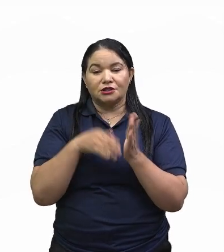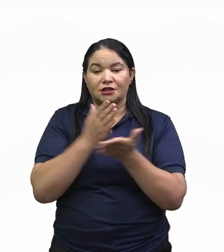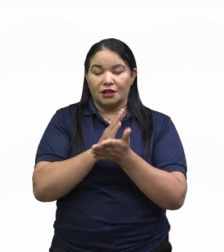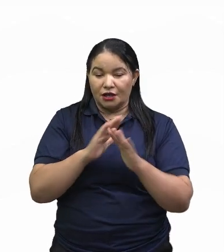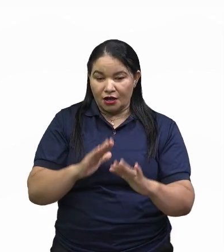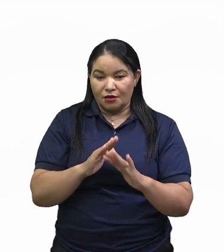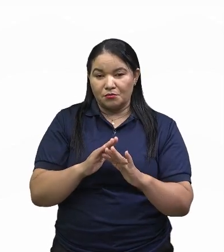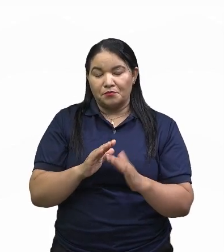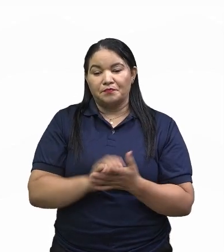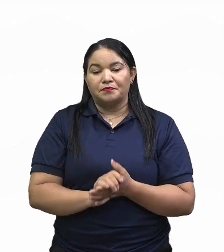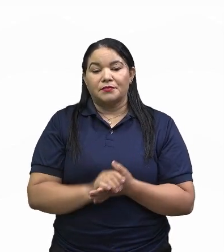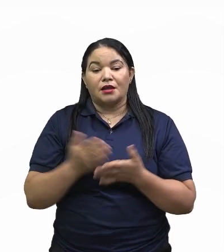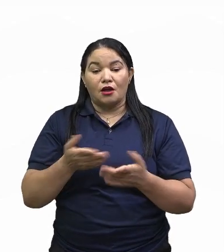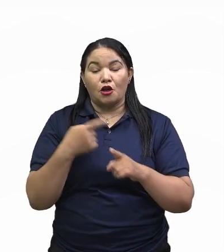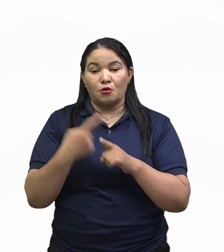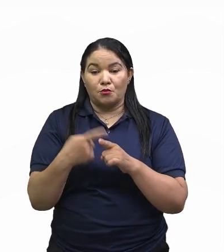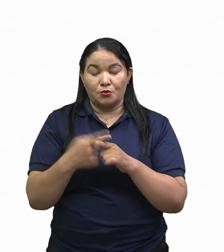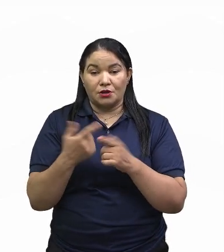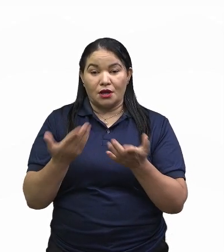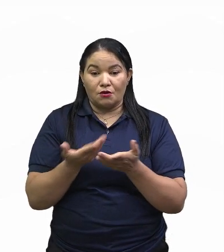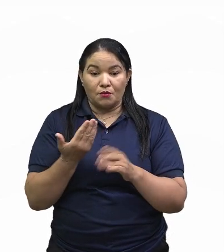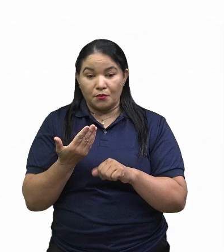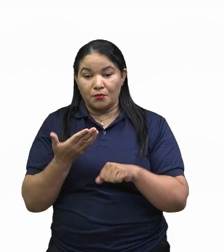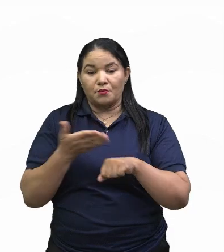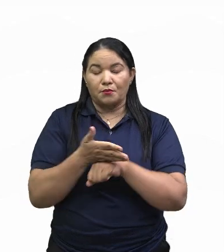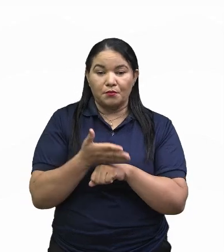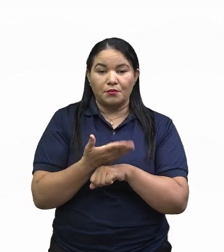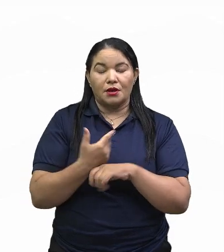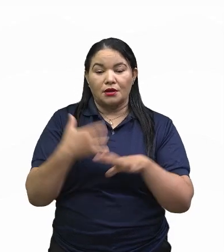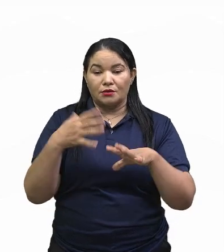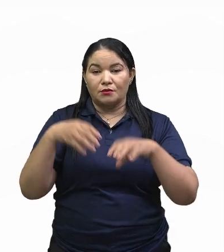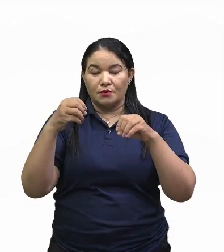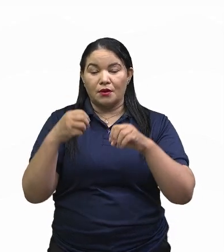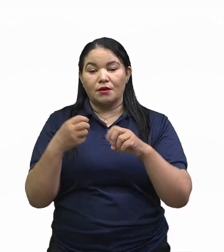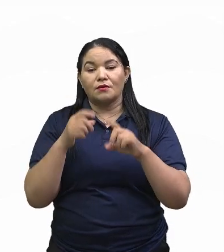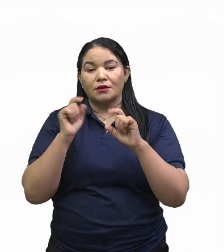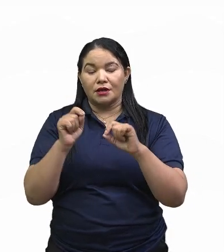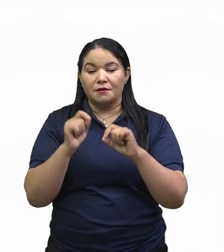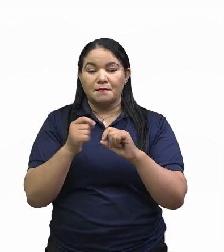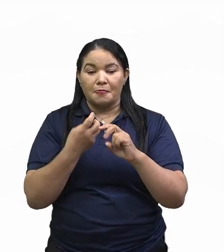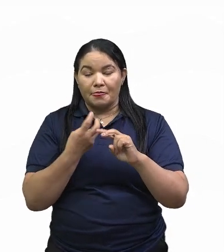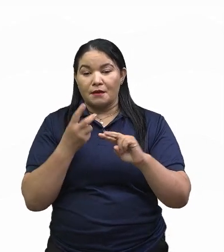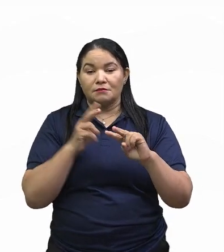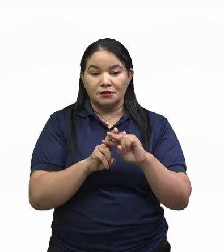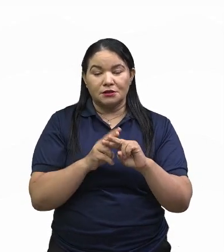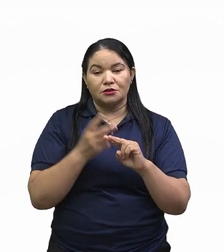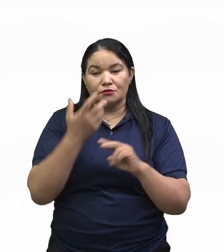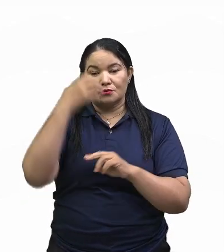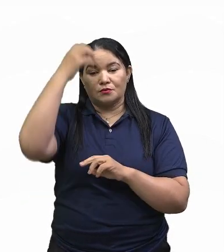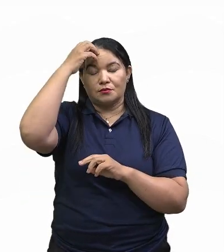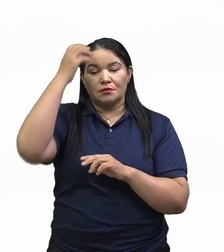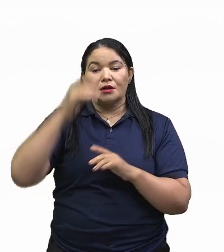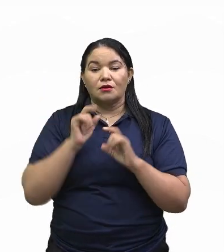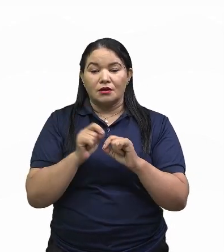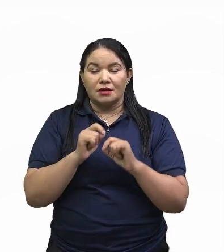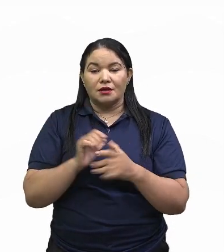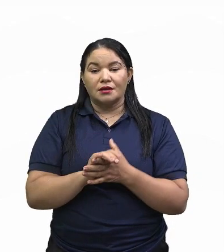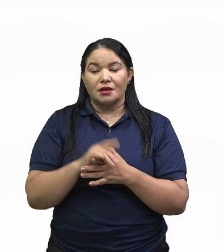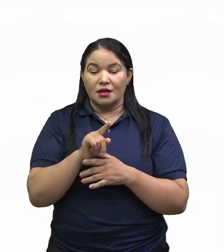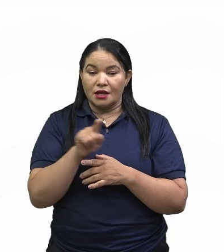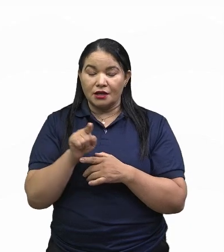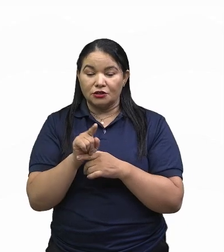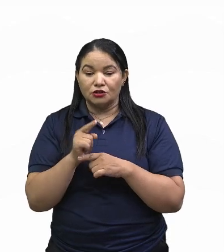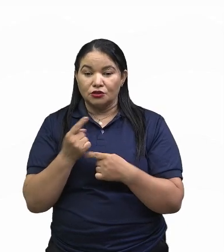ao ingressar contra a Bastilha, que era uma antiga prisão real, está simbolizando ali que eles estão investindo